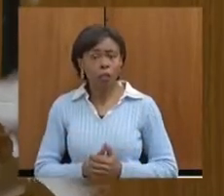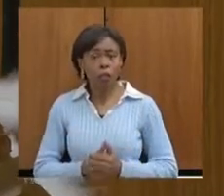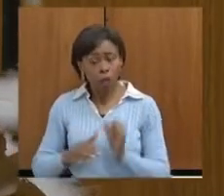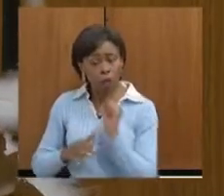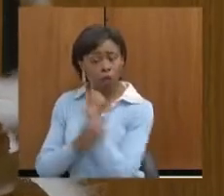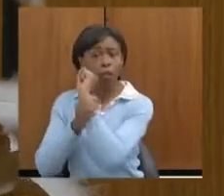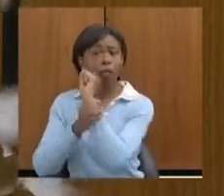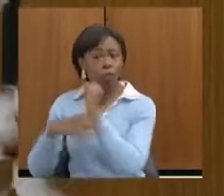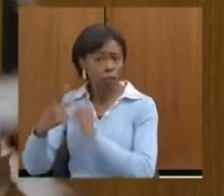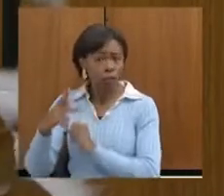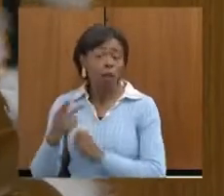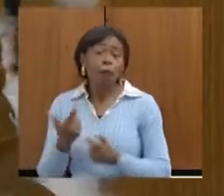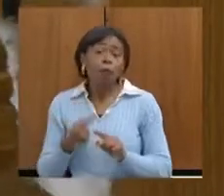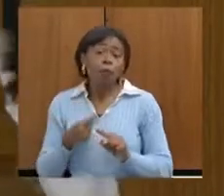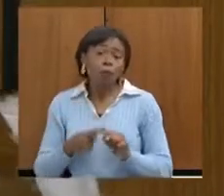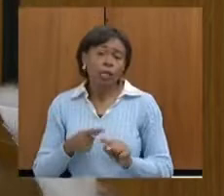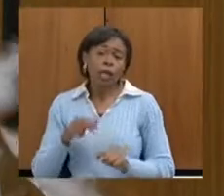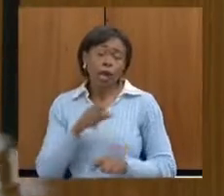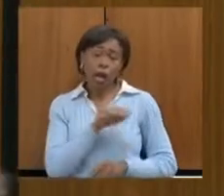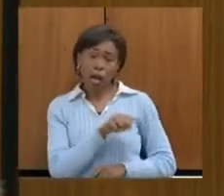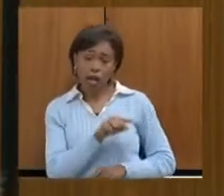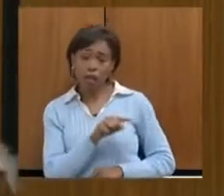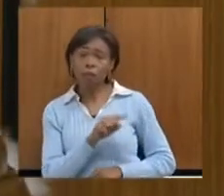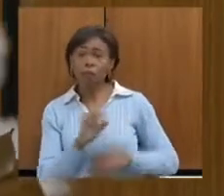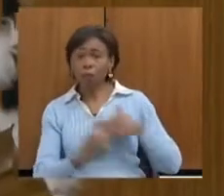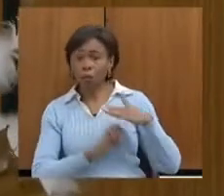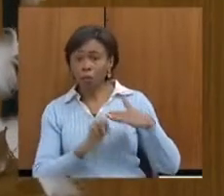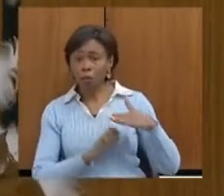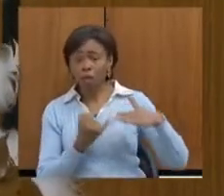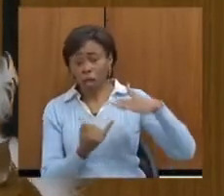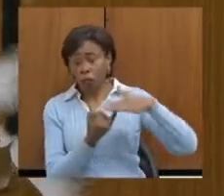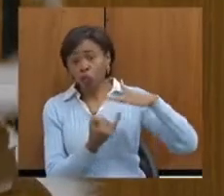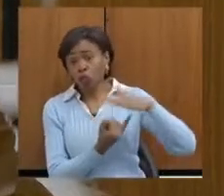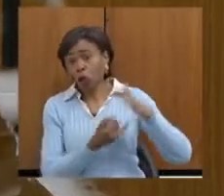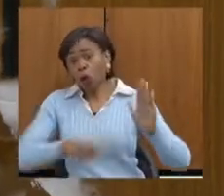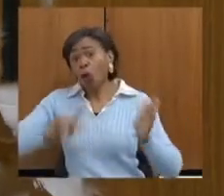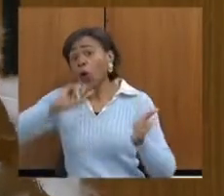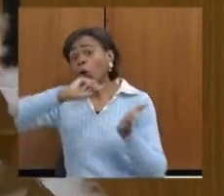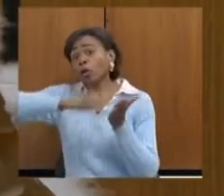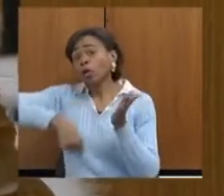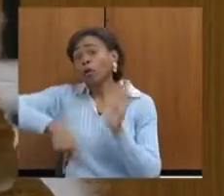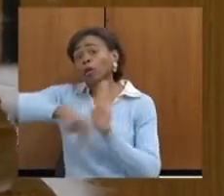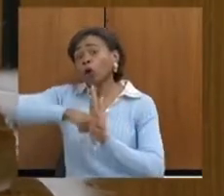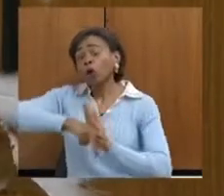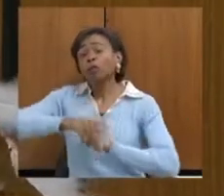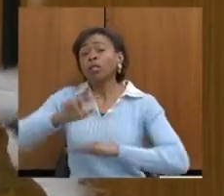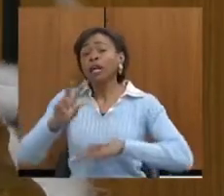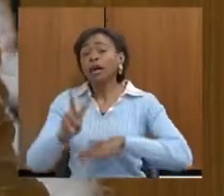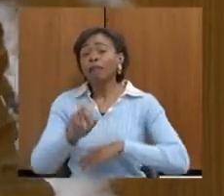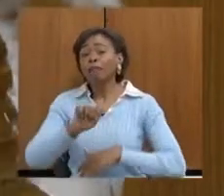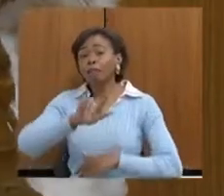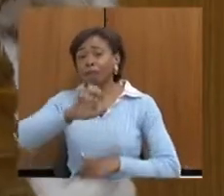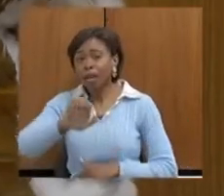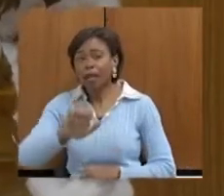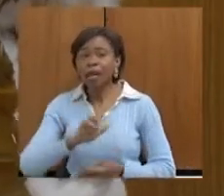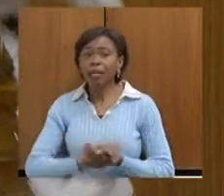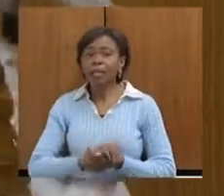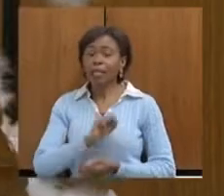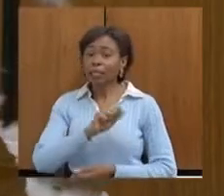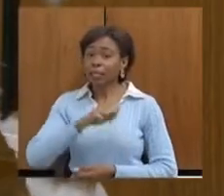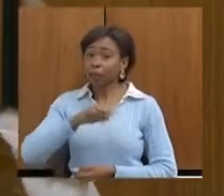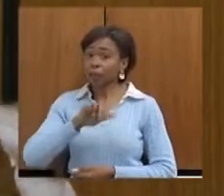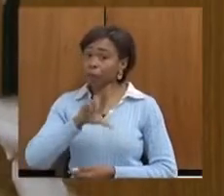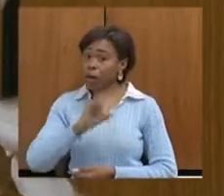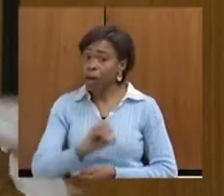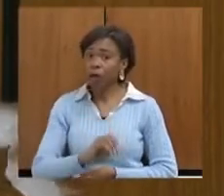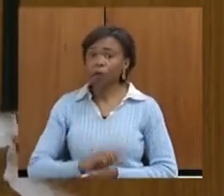porque a nova ela ela é uma instituição contratada pela a marca bht pega app para